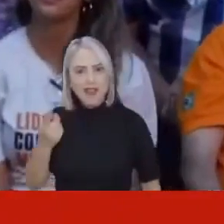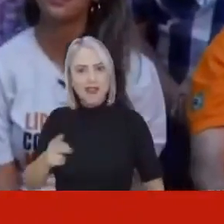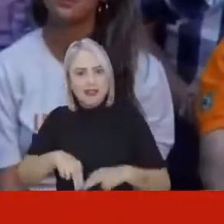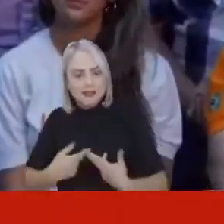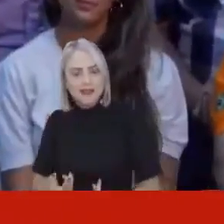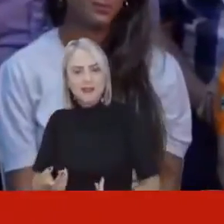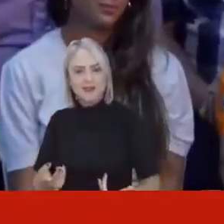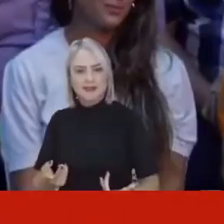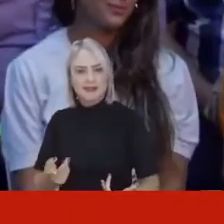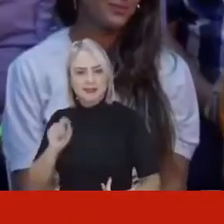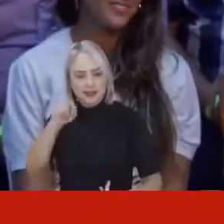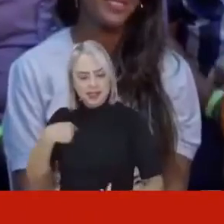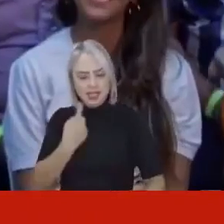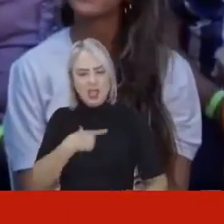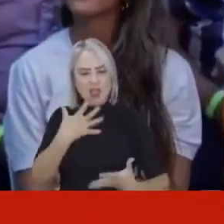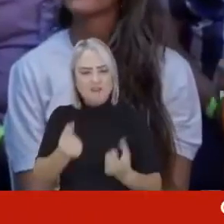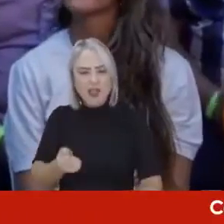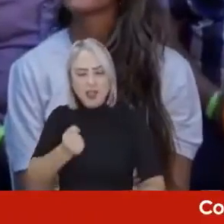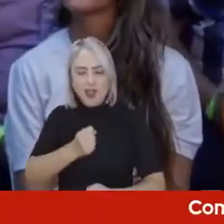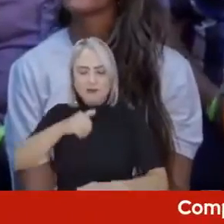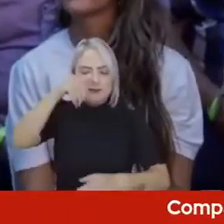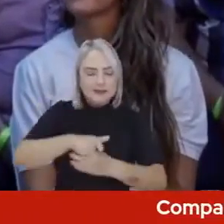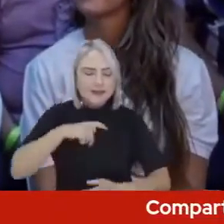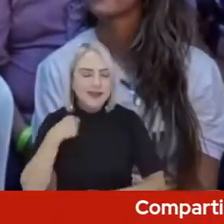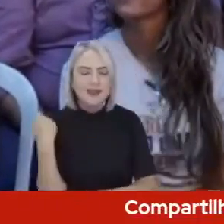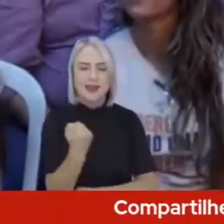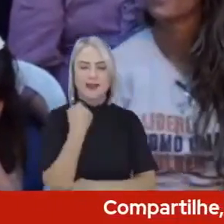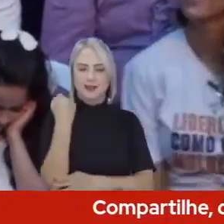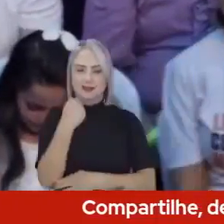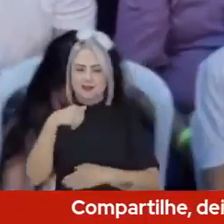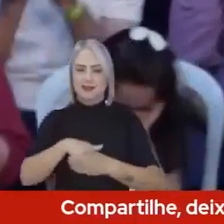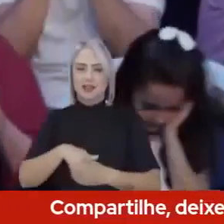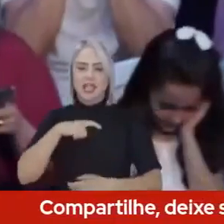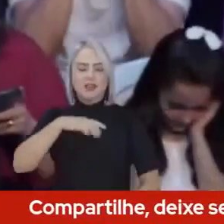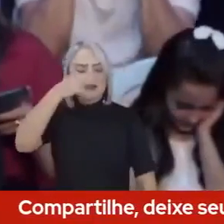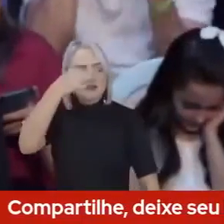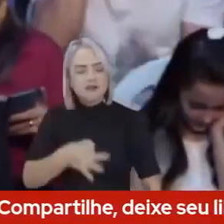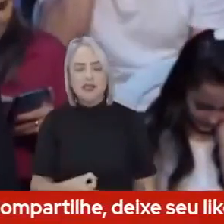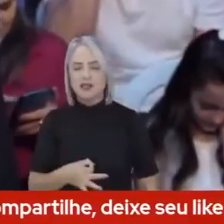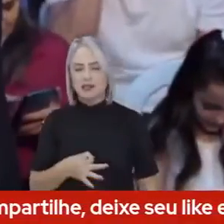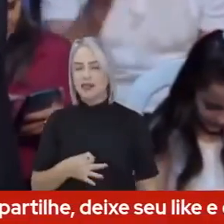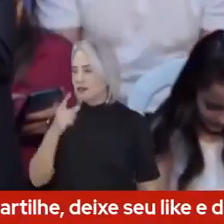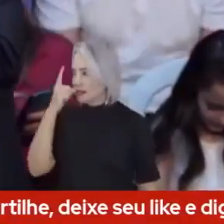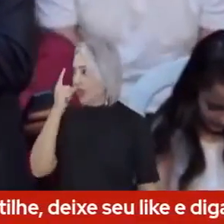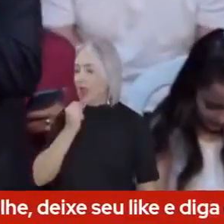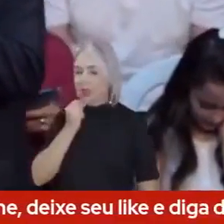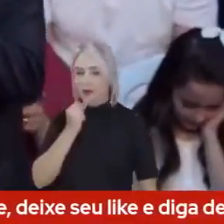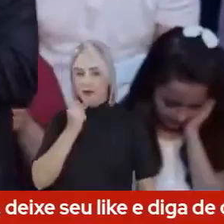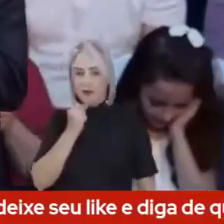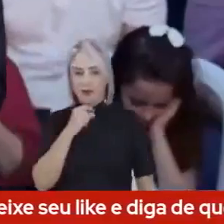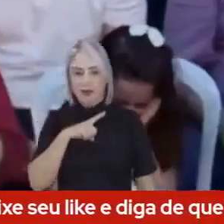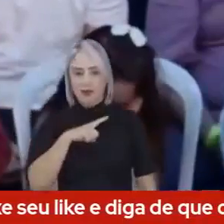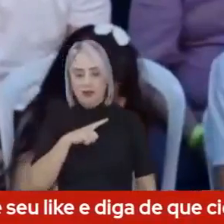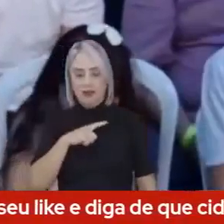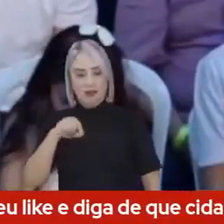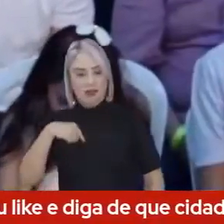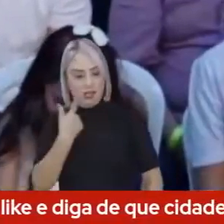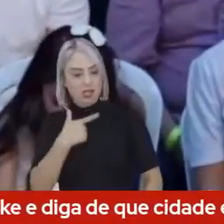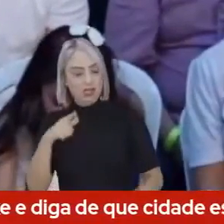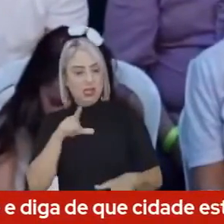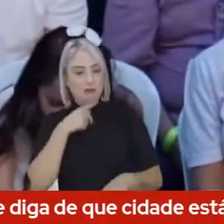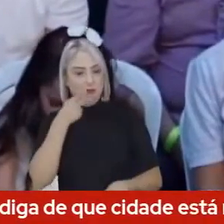É para isso que nós vamos ganhar as eleições. E eu tenho certeza, Alckmin, que além disso, nós temos que dizer uma